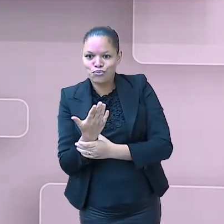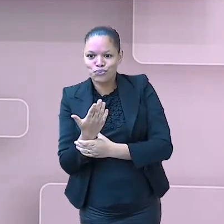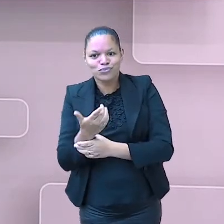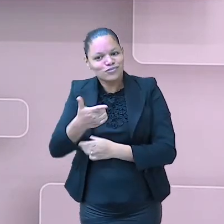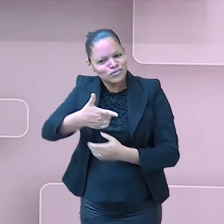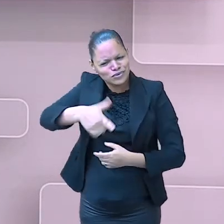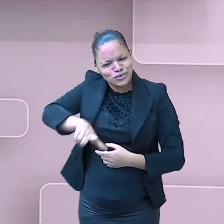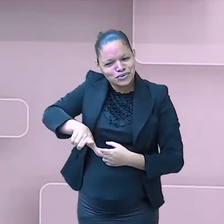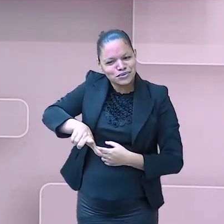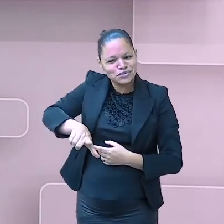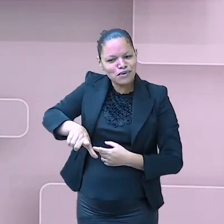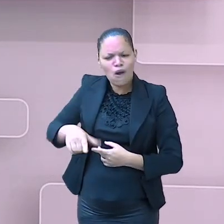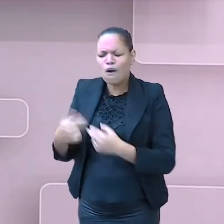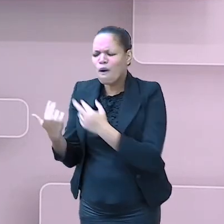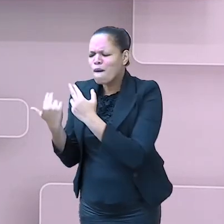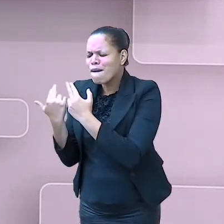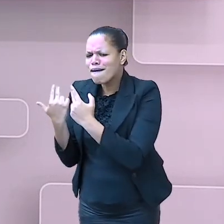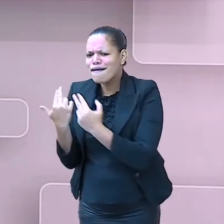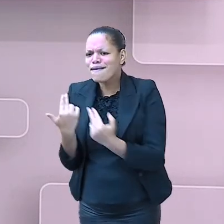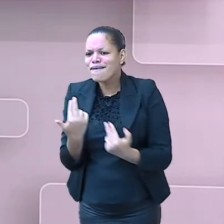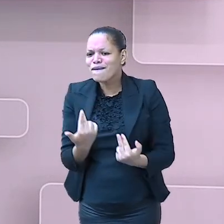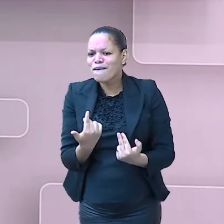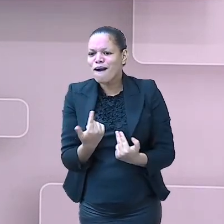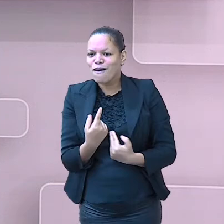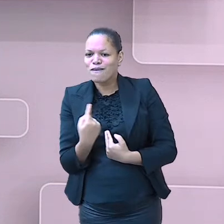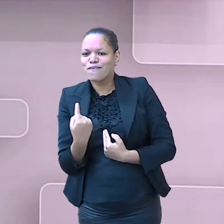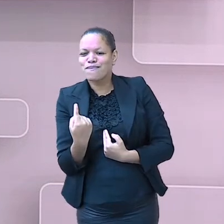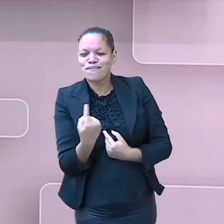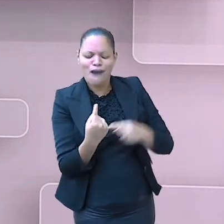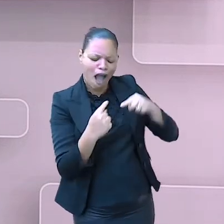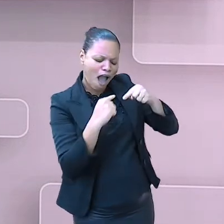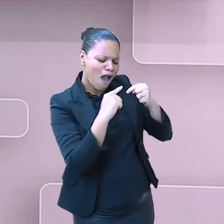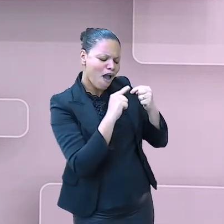nossas unhas crescem, elas se formam novamente.